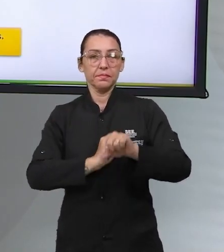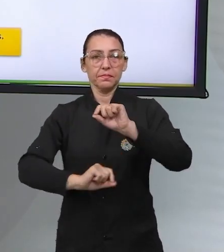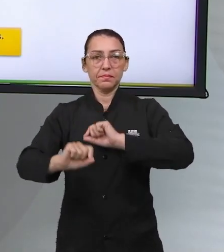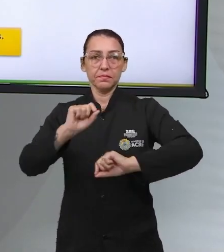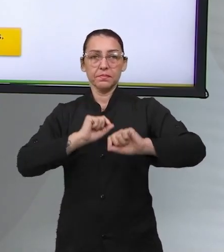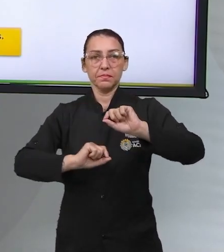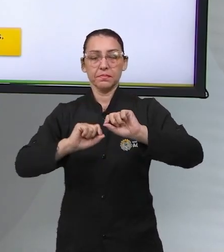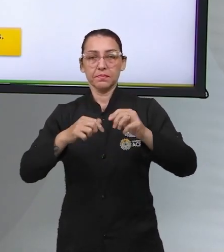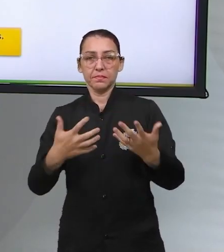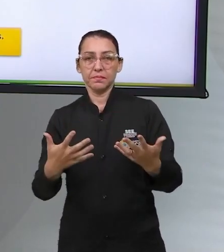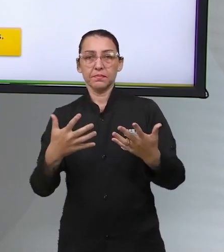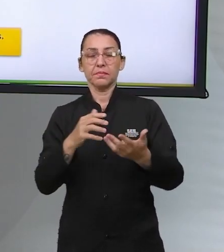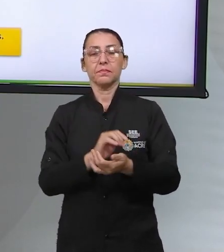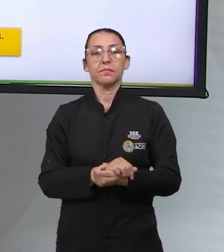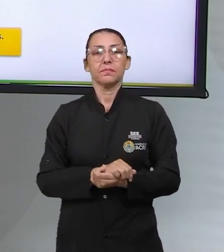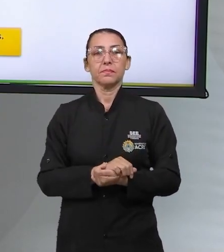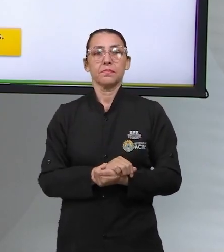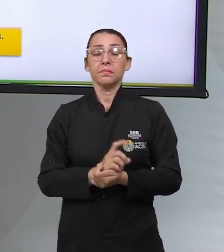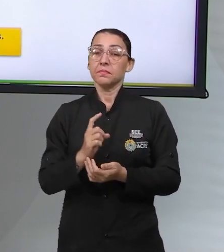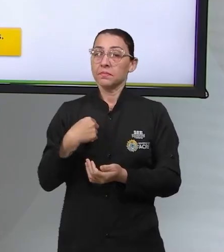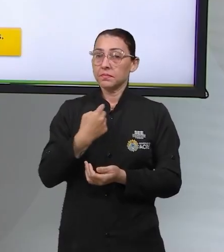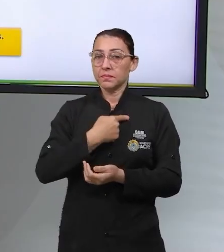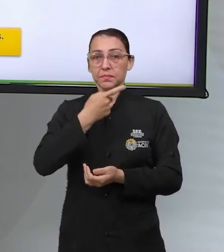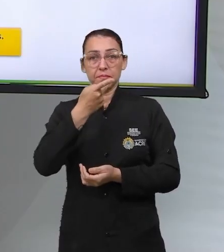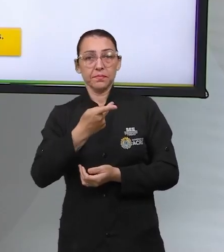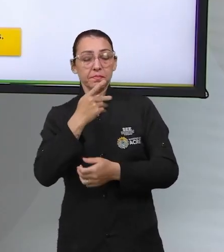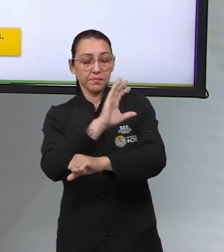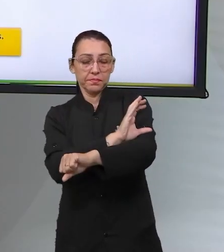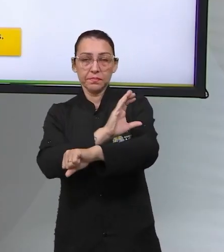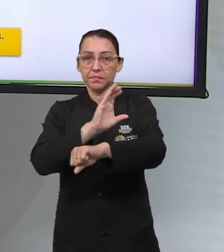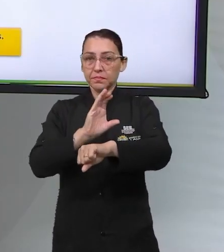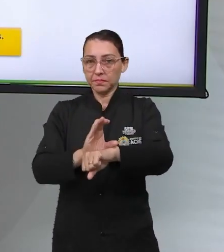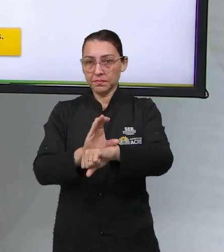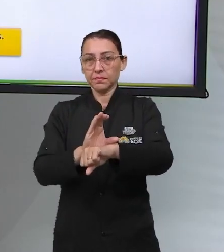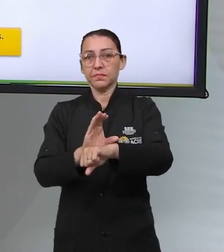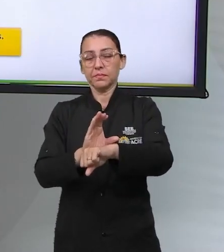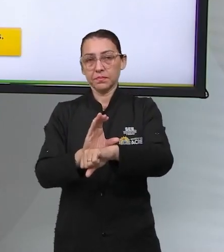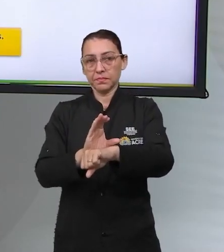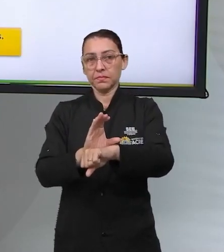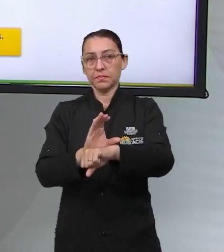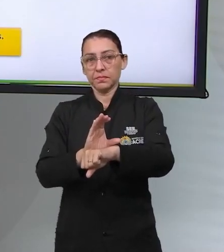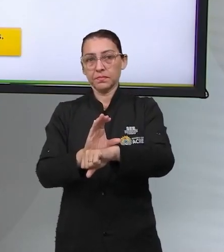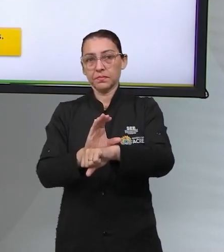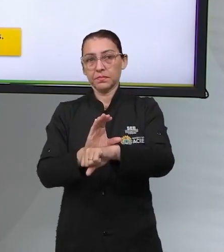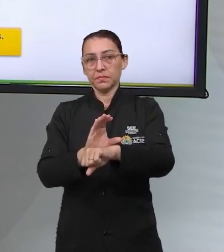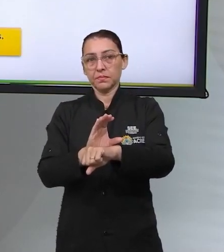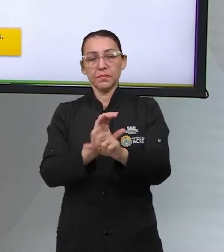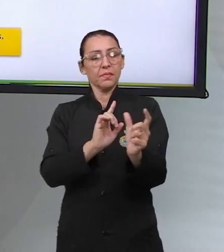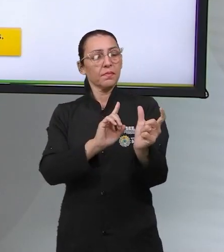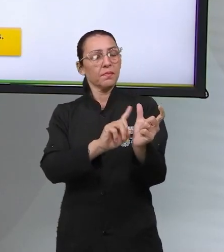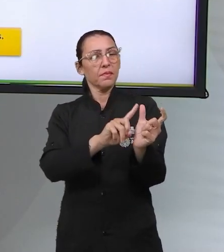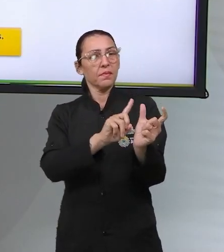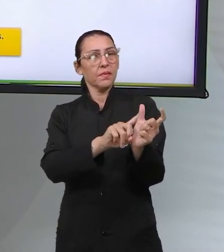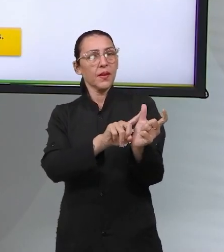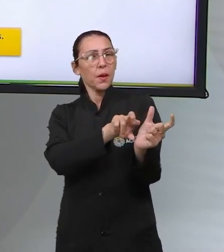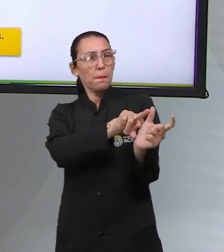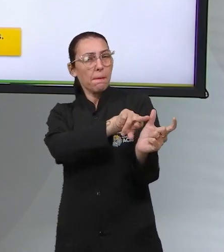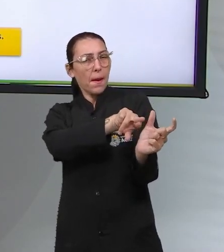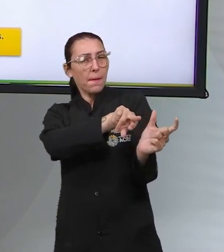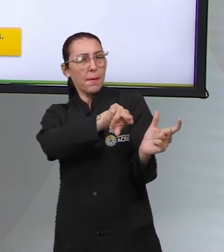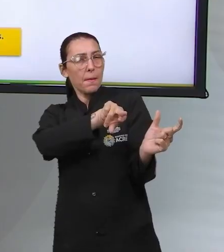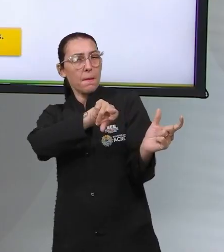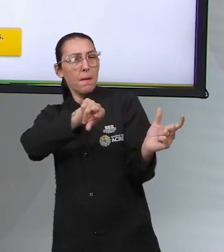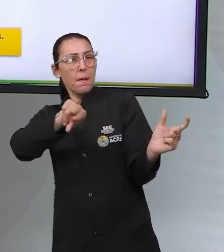o seguinte: nós falamos de cultura, e cultura é um termo muito vasto, é